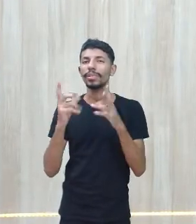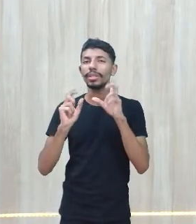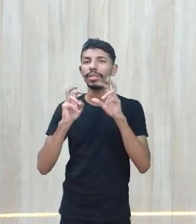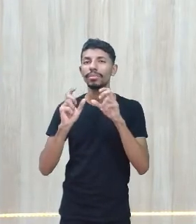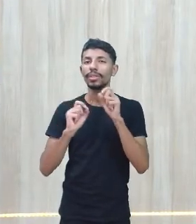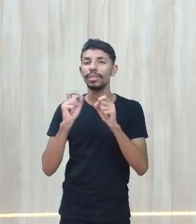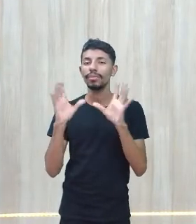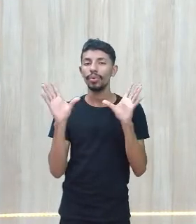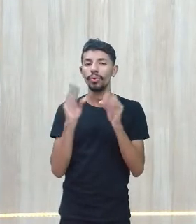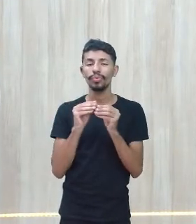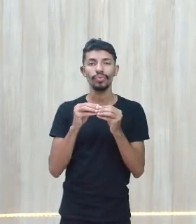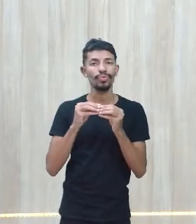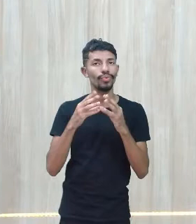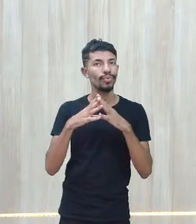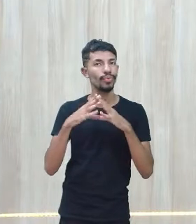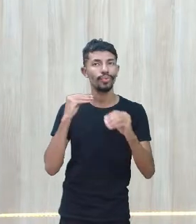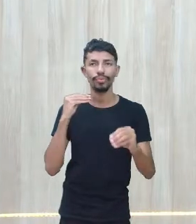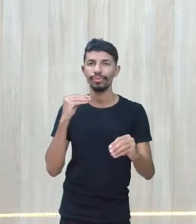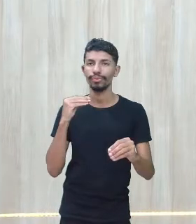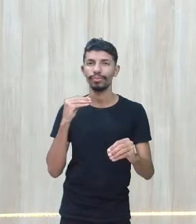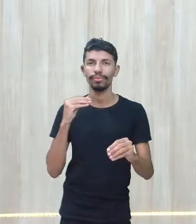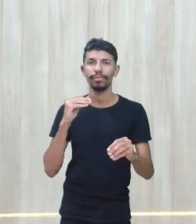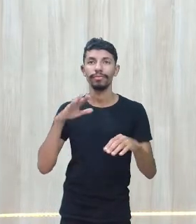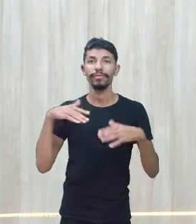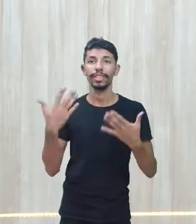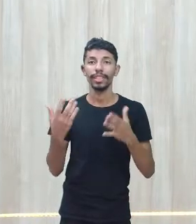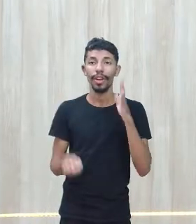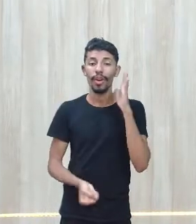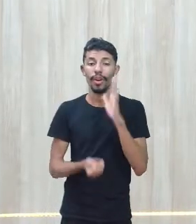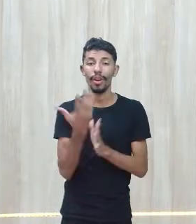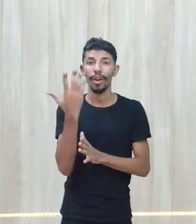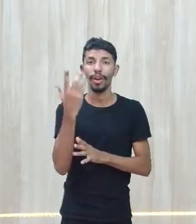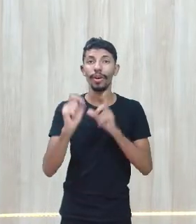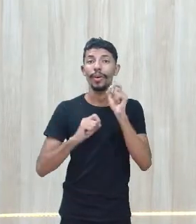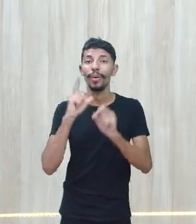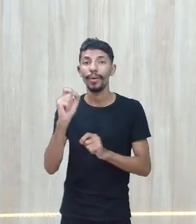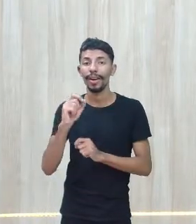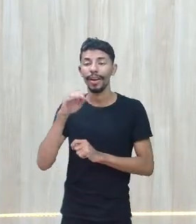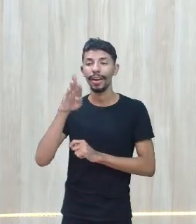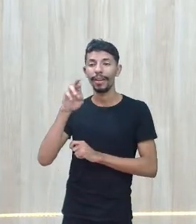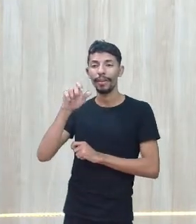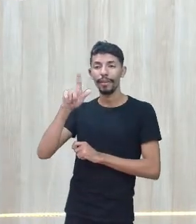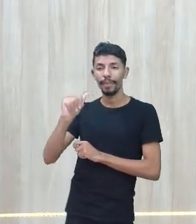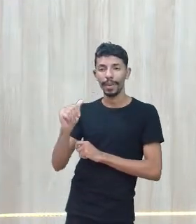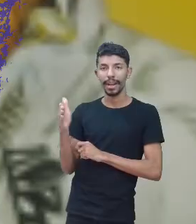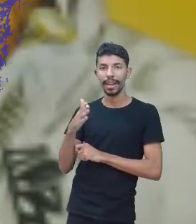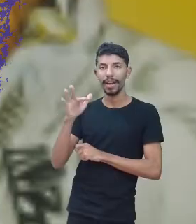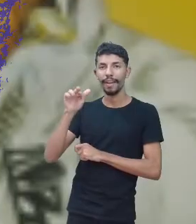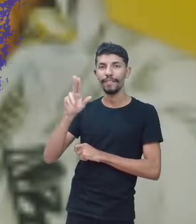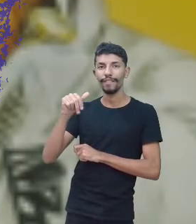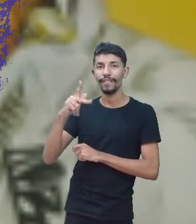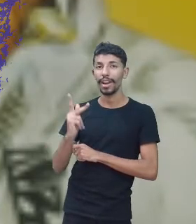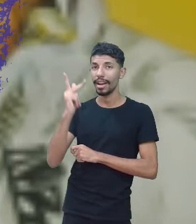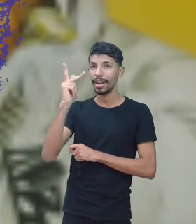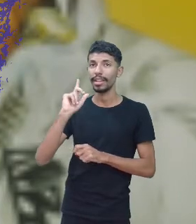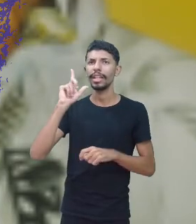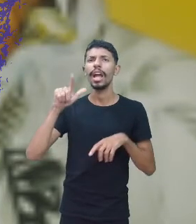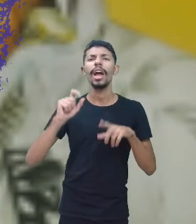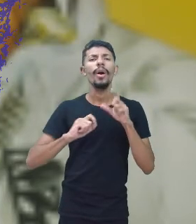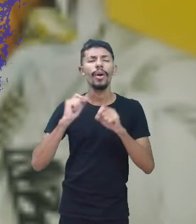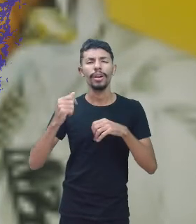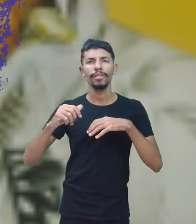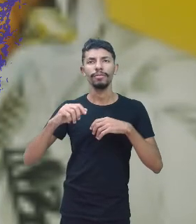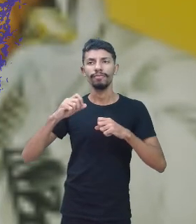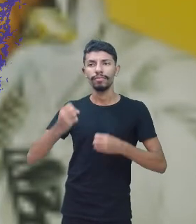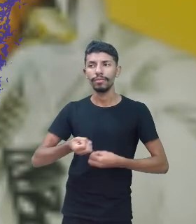deixa de existir, né? E é a partir daí que emerge o brega funk. O brega funk, como a gente já disse, que é um movimento cultural que